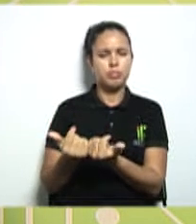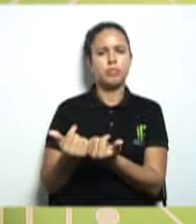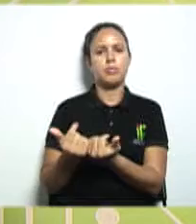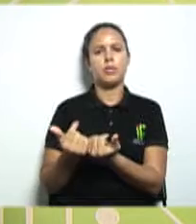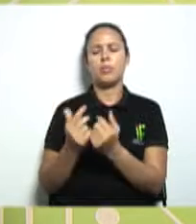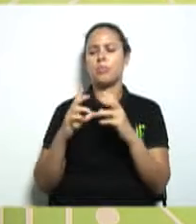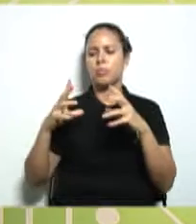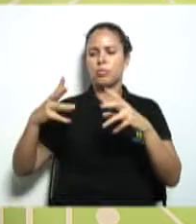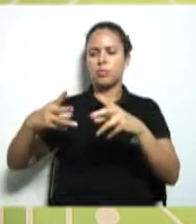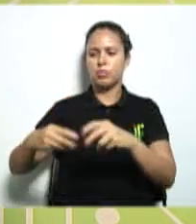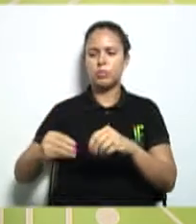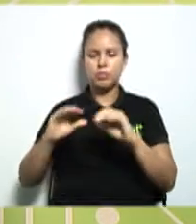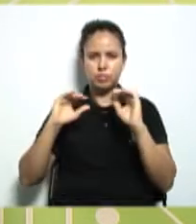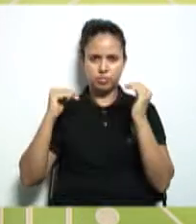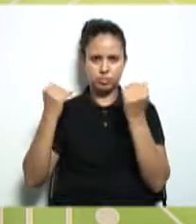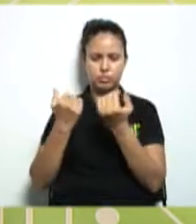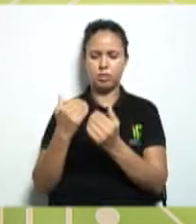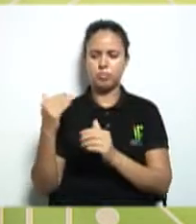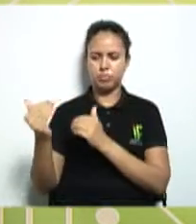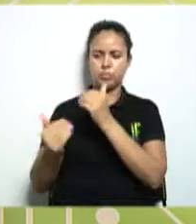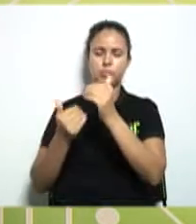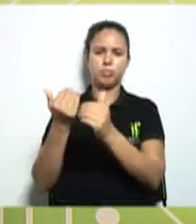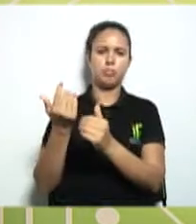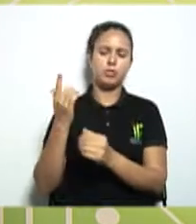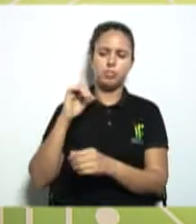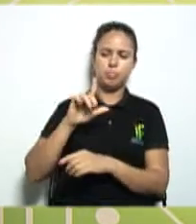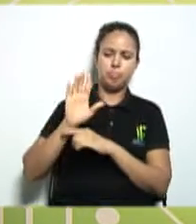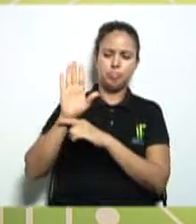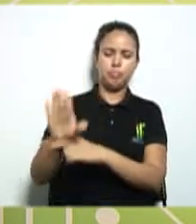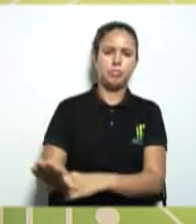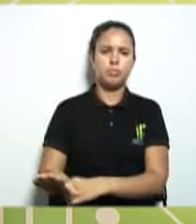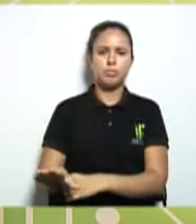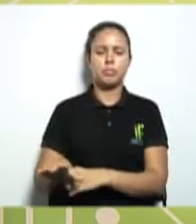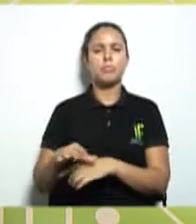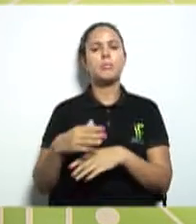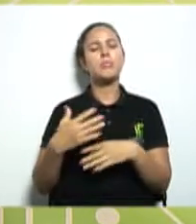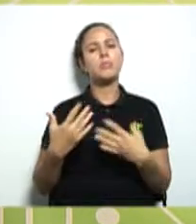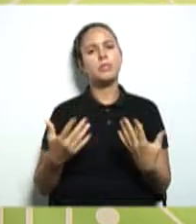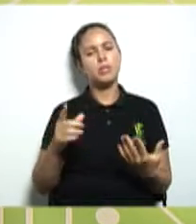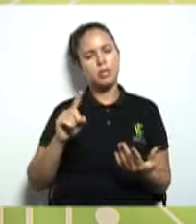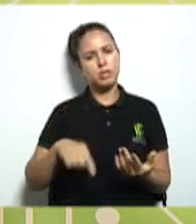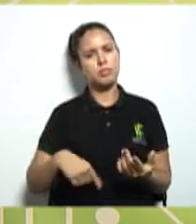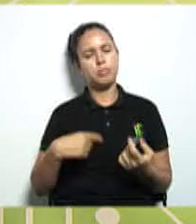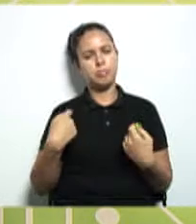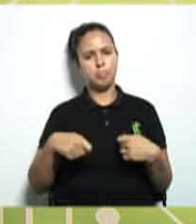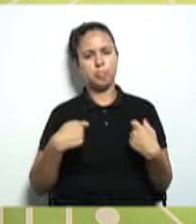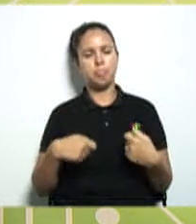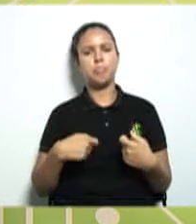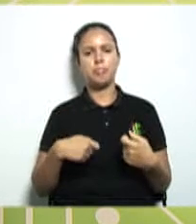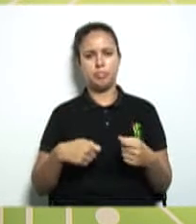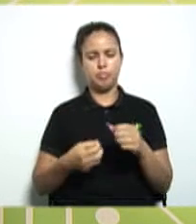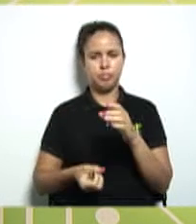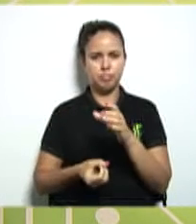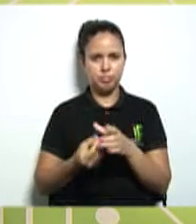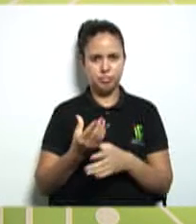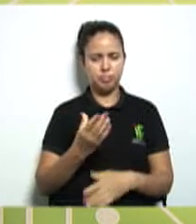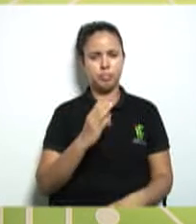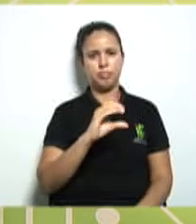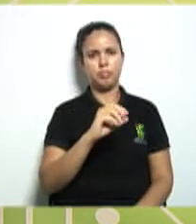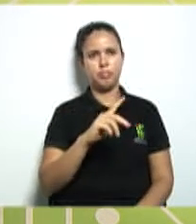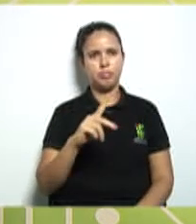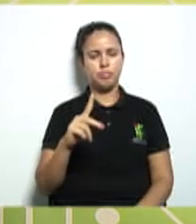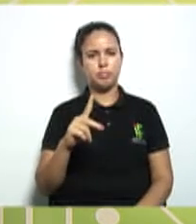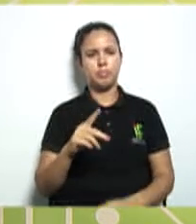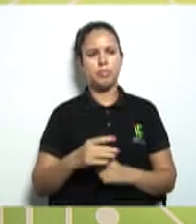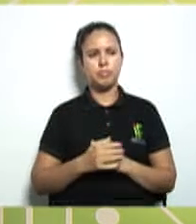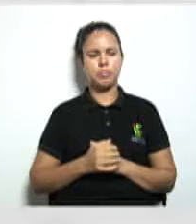comunidade possa crescer, possa se beneficiar. Então, isso é que tem que ser observado no momento da criação dessa